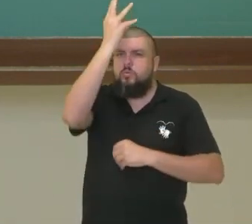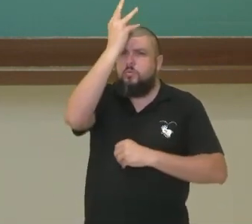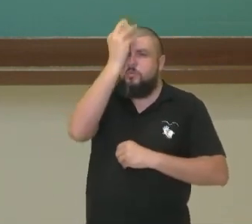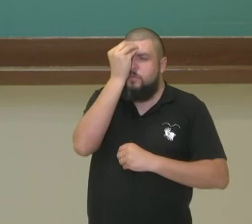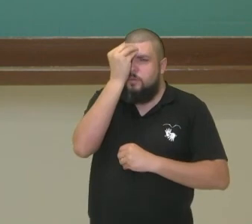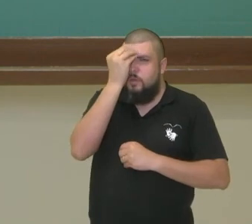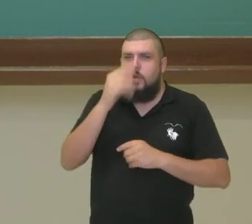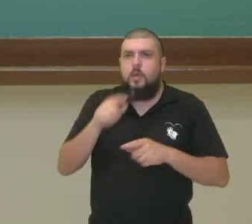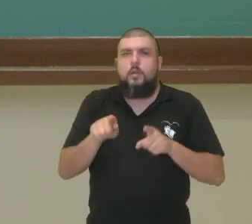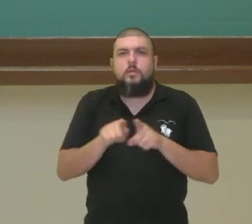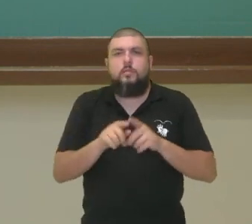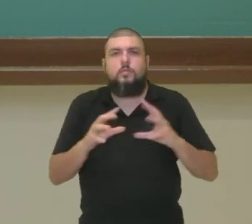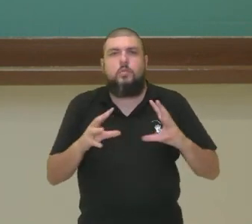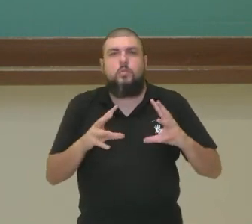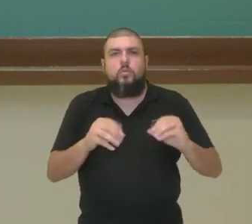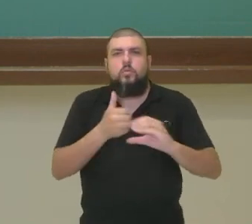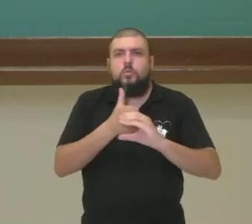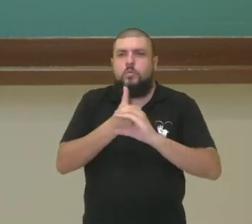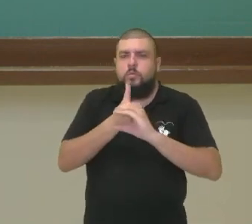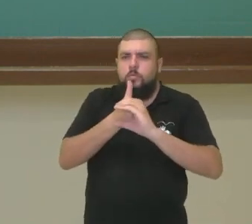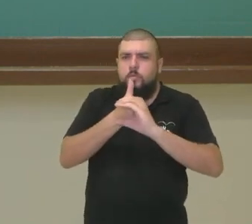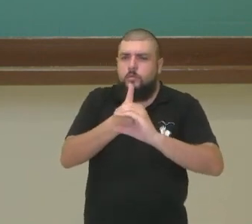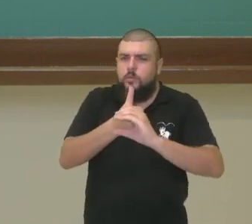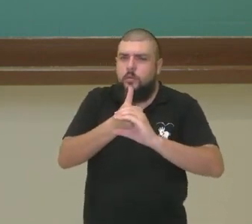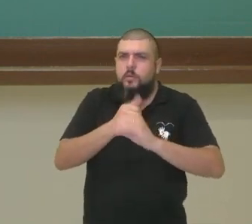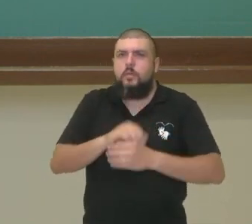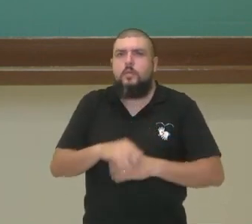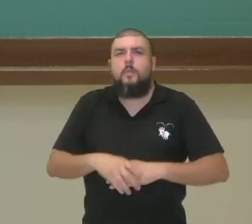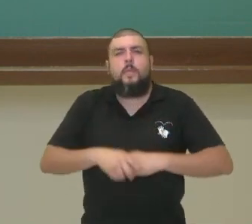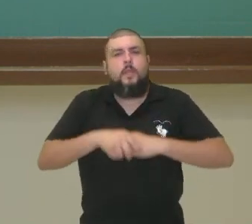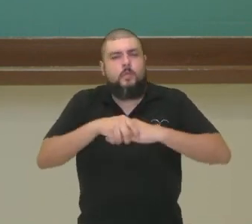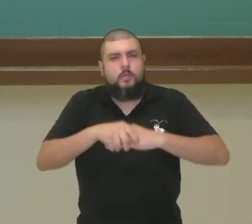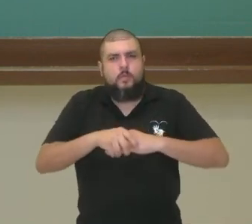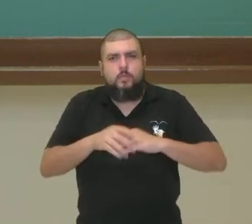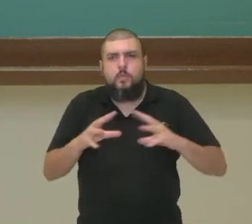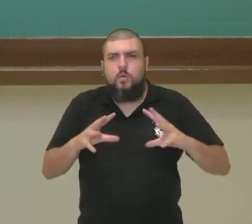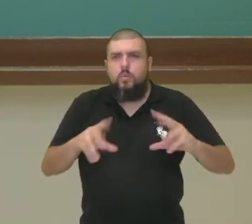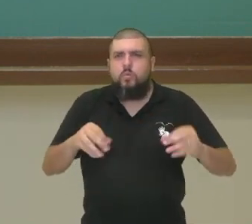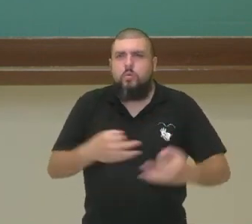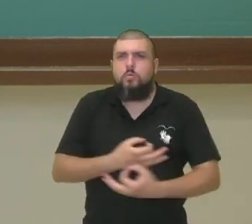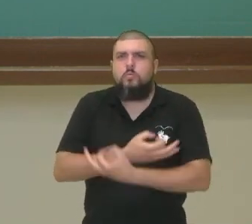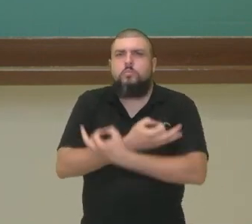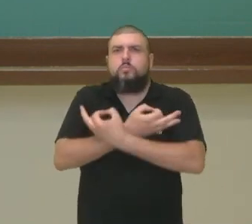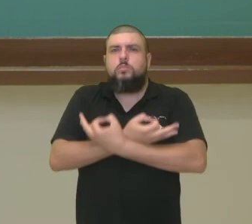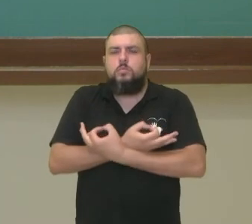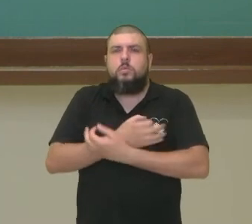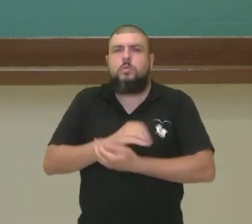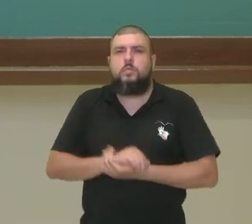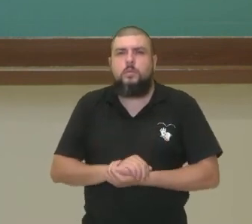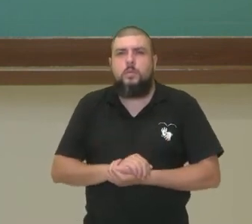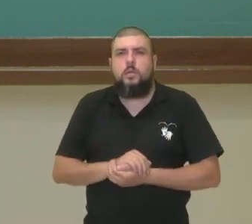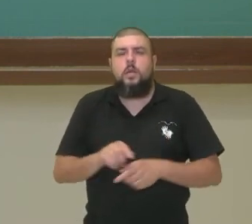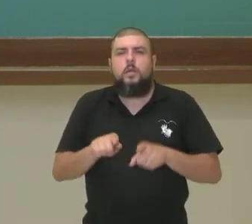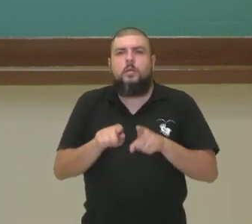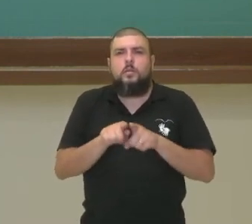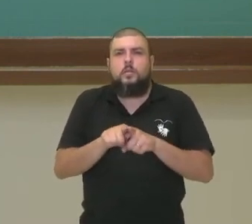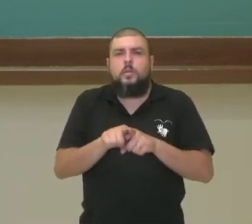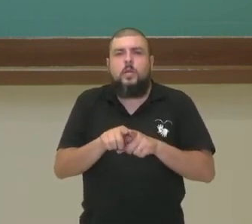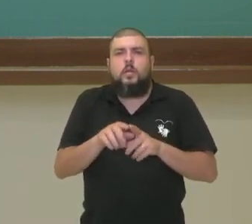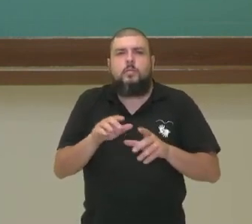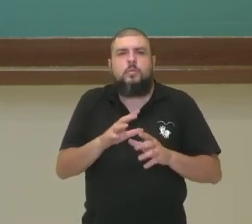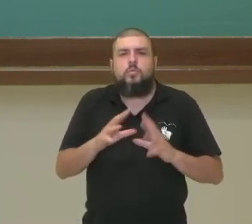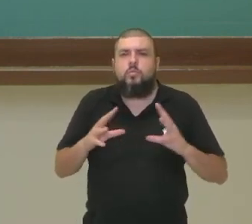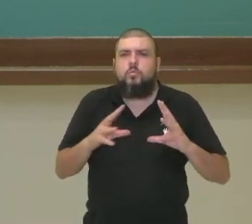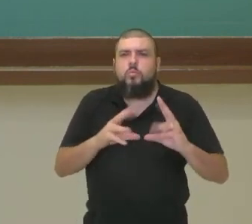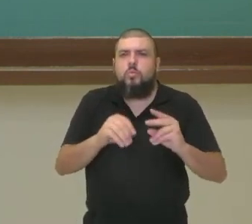Amém para todos os cristãos, Namastê para os budistas orientalistas, Atchê, Aeretê, Nhamandu